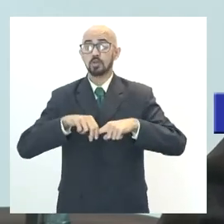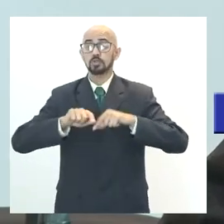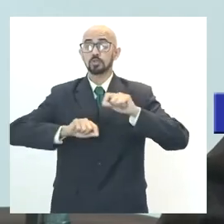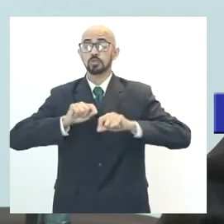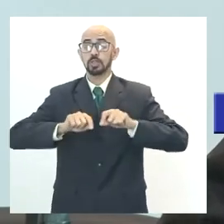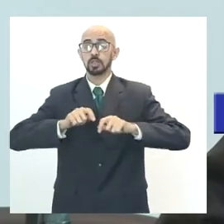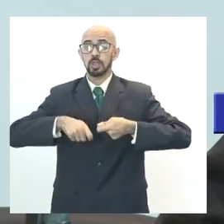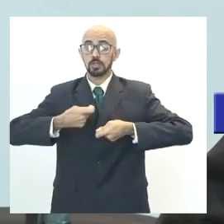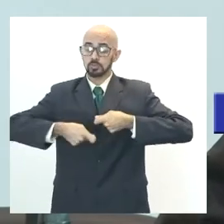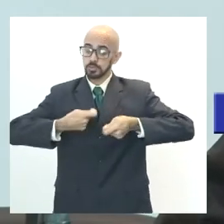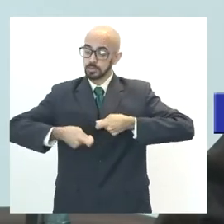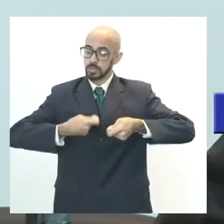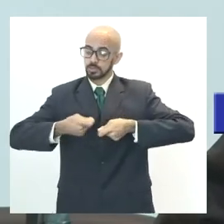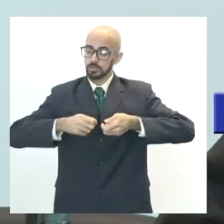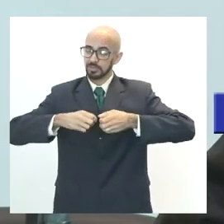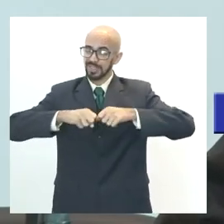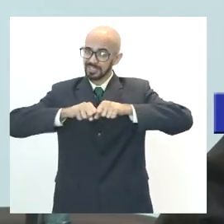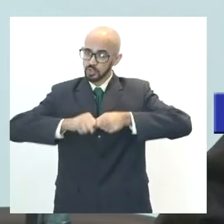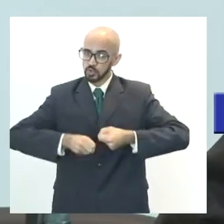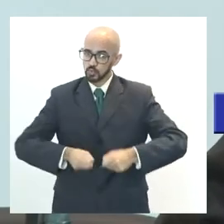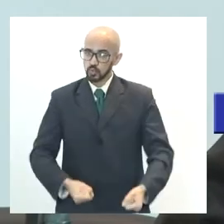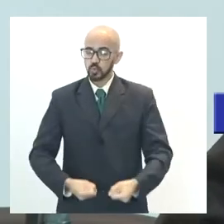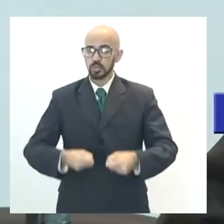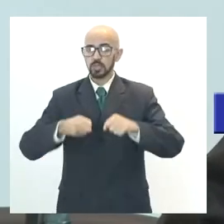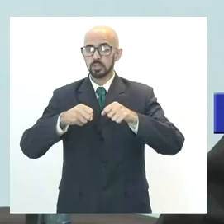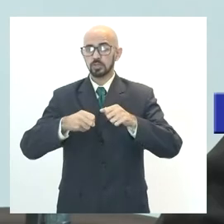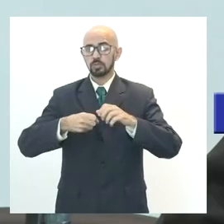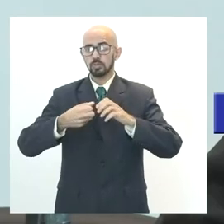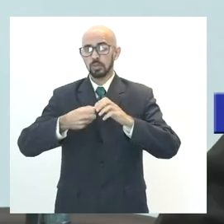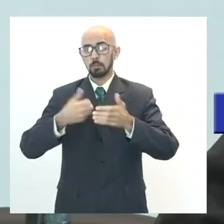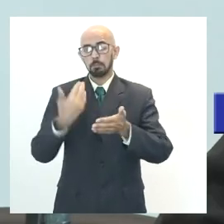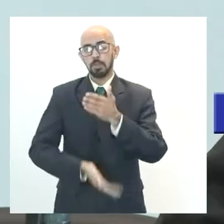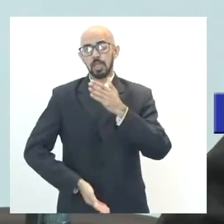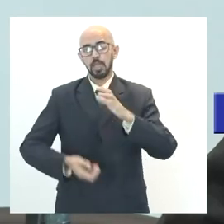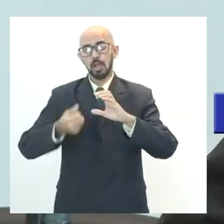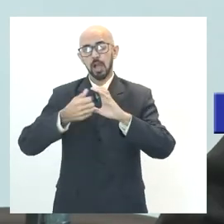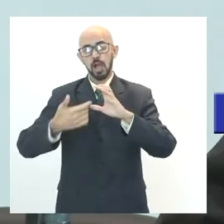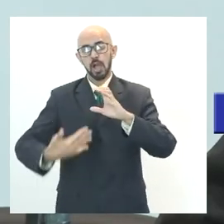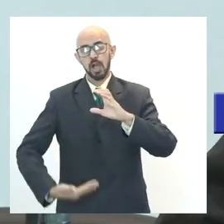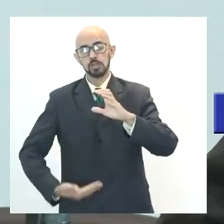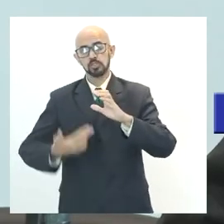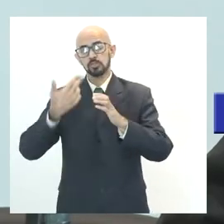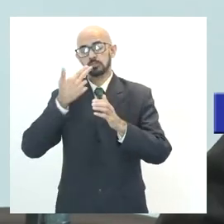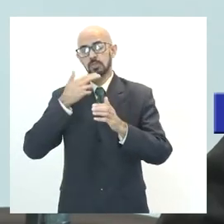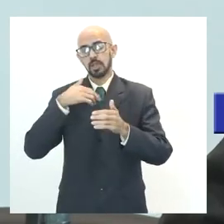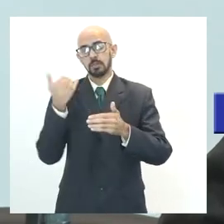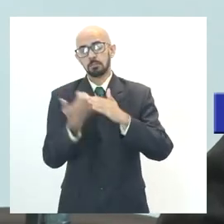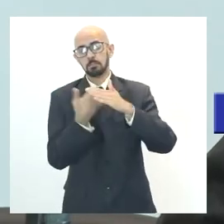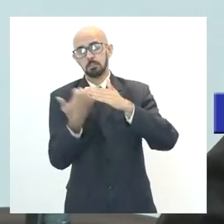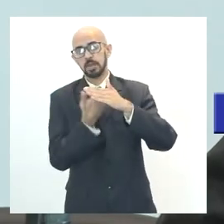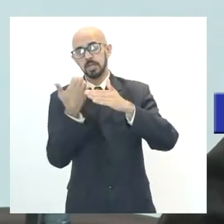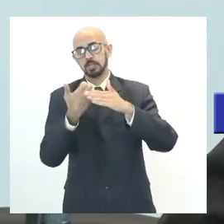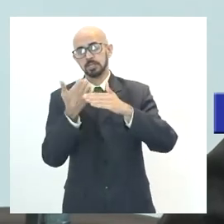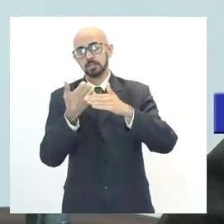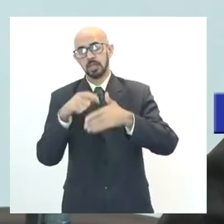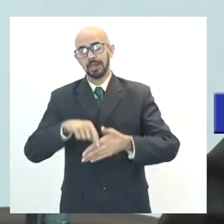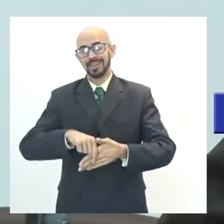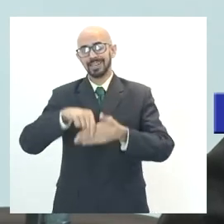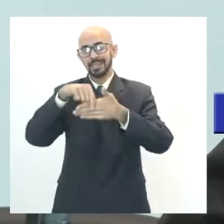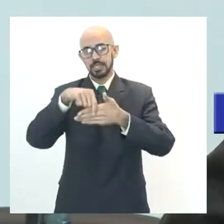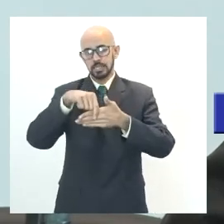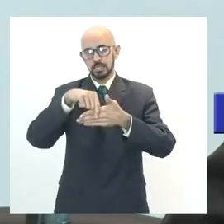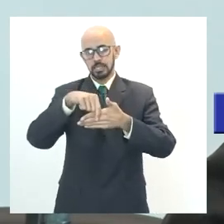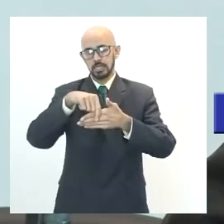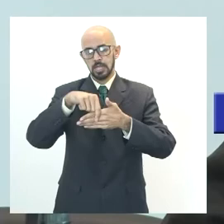que tem destruído e descaracterizado uma empresa que é uma empresa de Vanguarda e internacionalmente